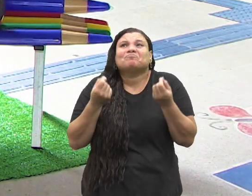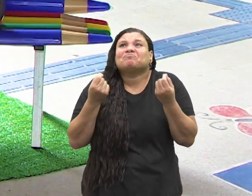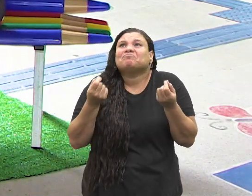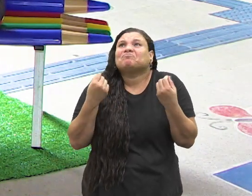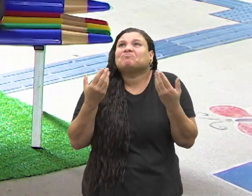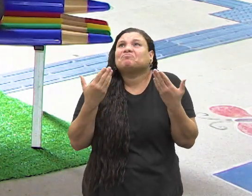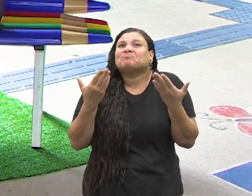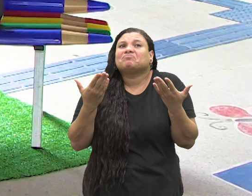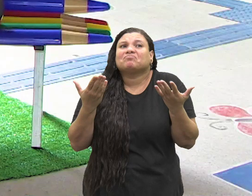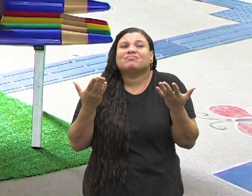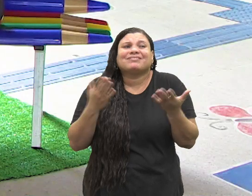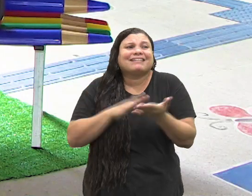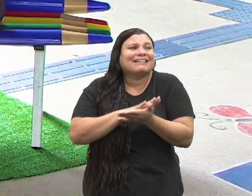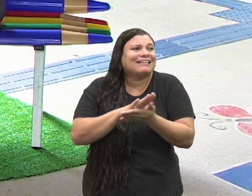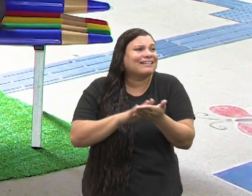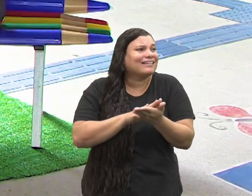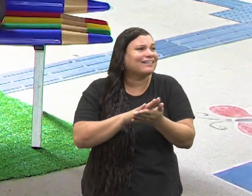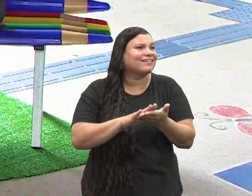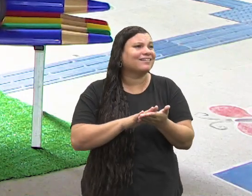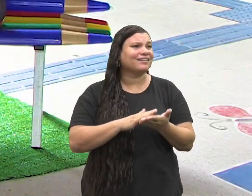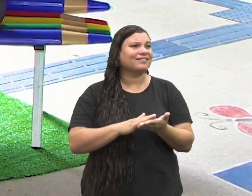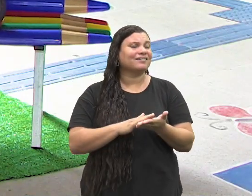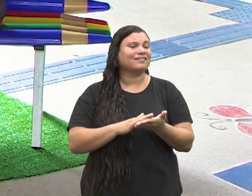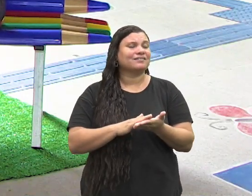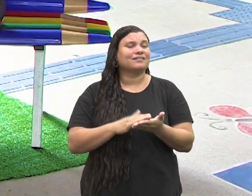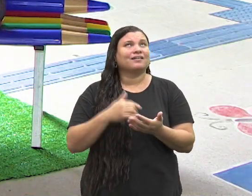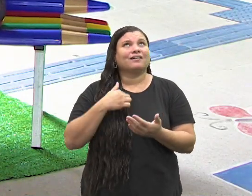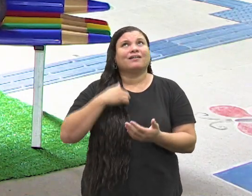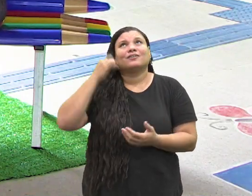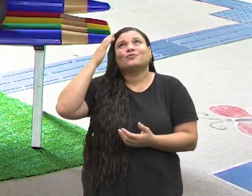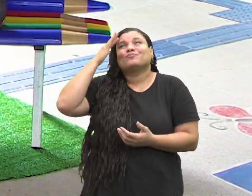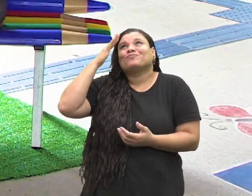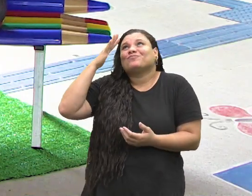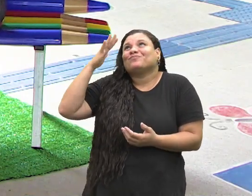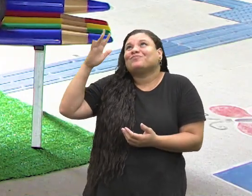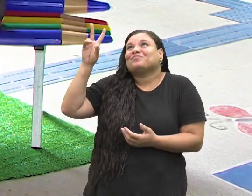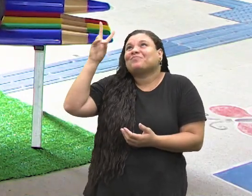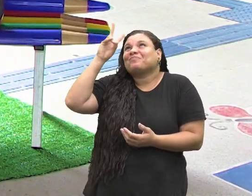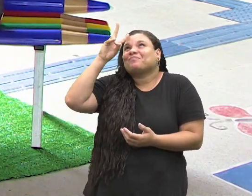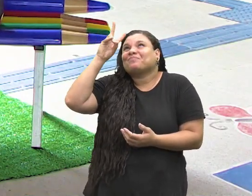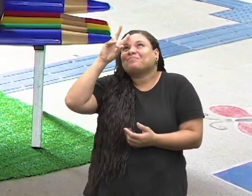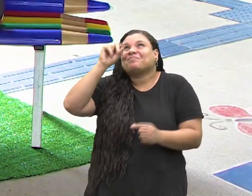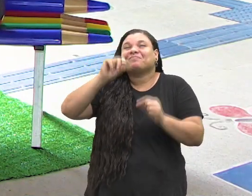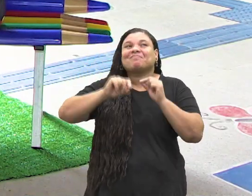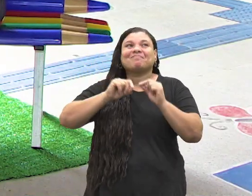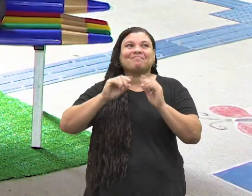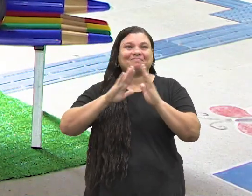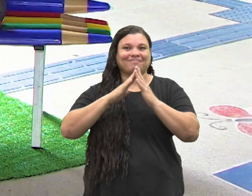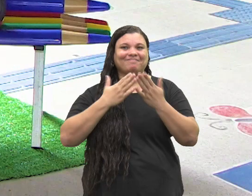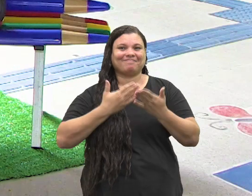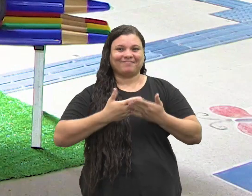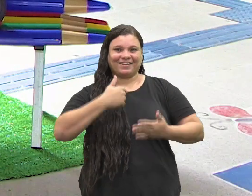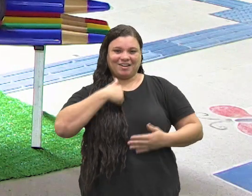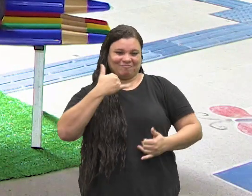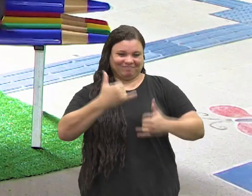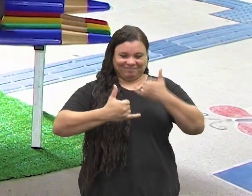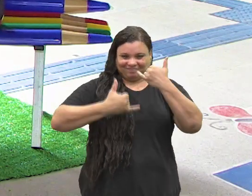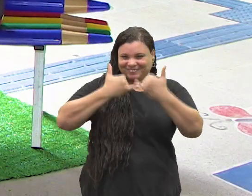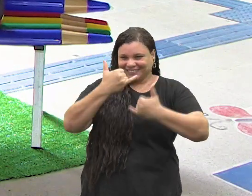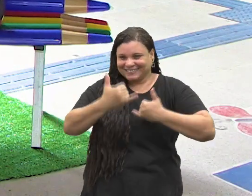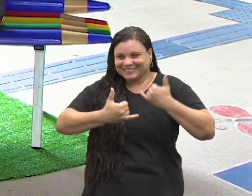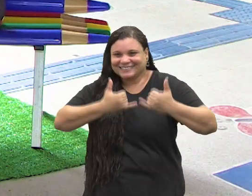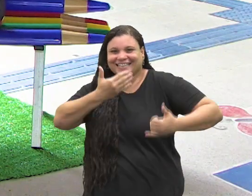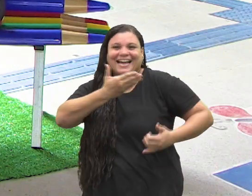bola, só fico imaginando na minha escola legal, onde lá eu brincava com meus colegas, fazia